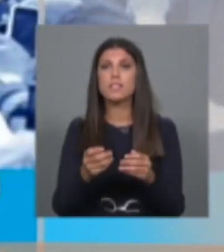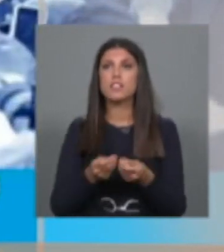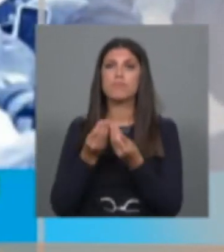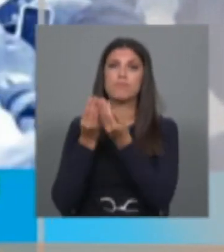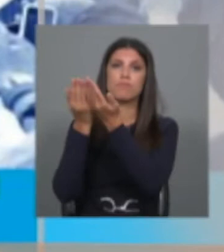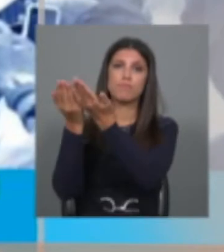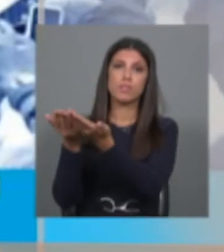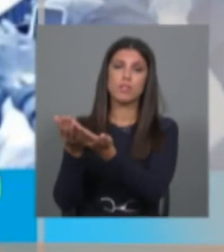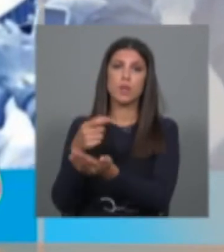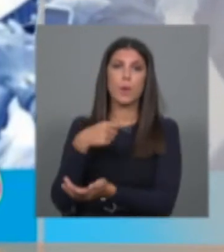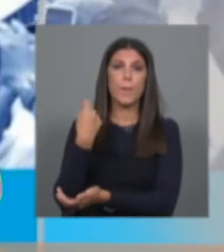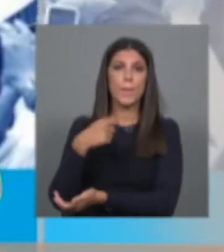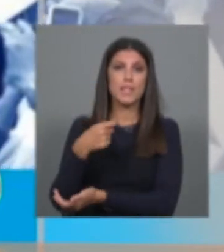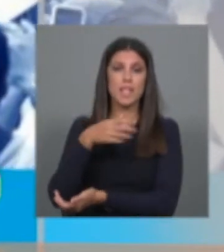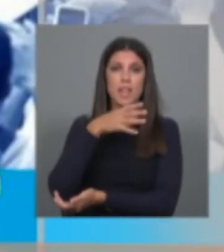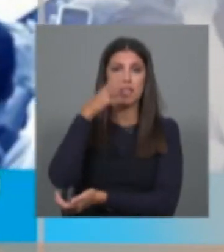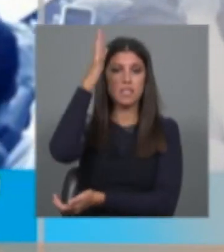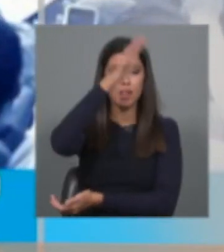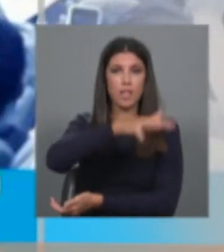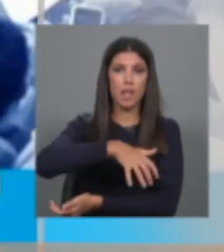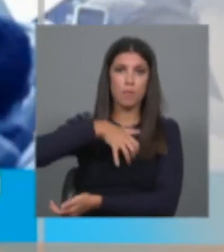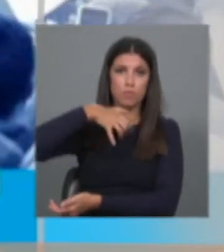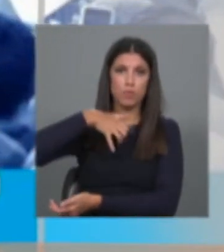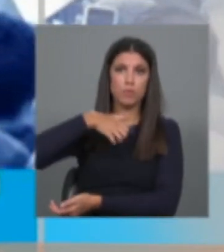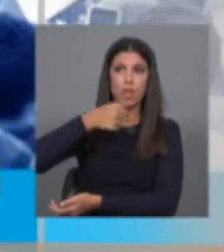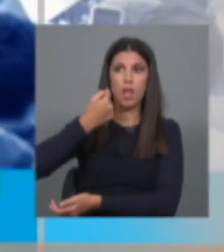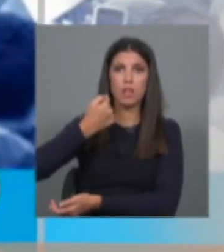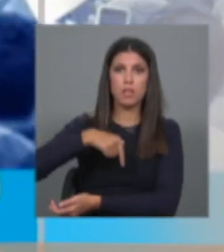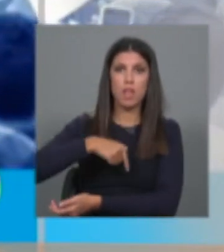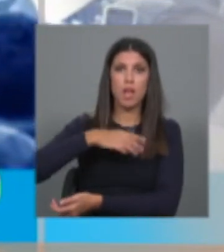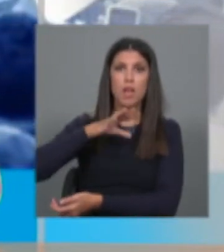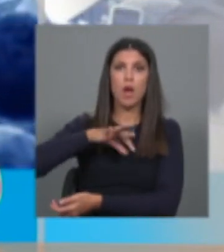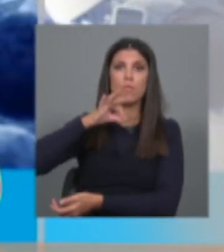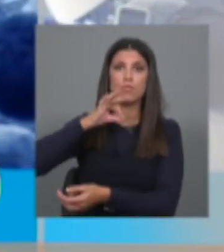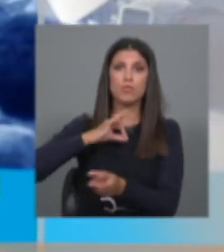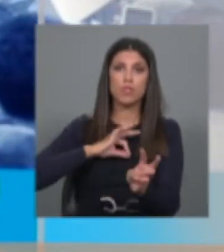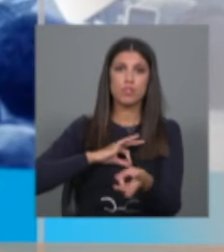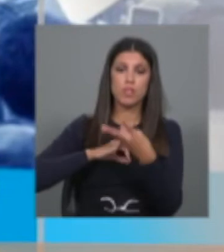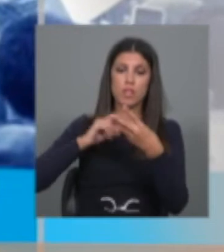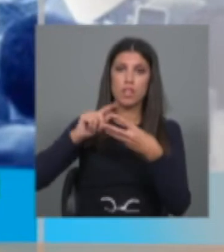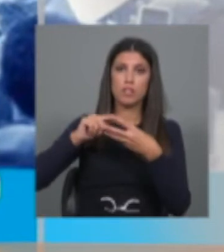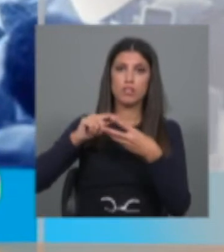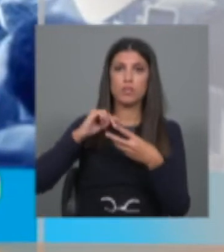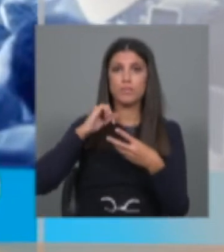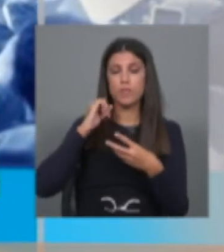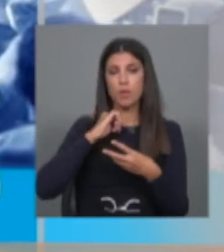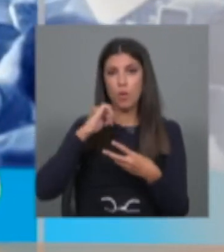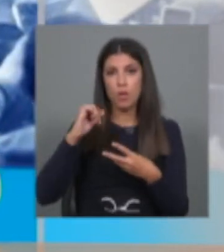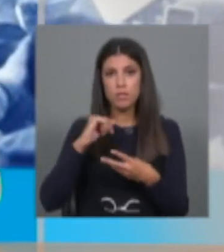da República, que tem 3 opções: ou promulgar simplesmente,